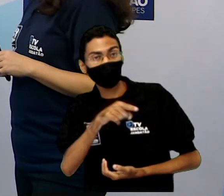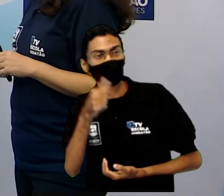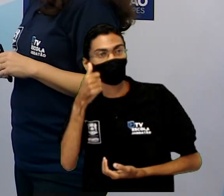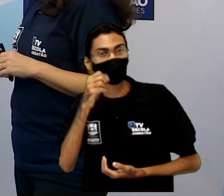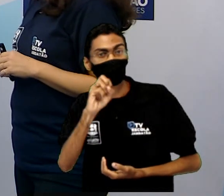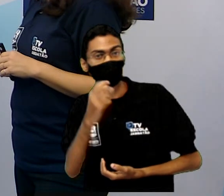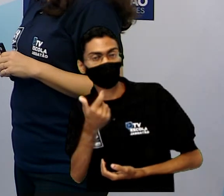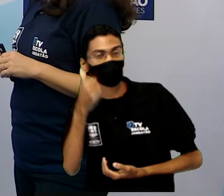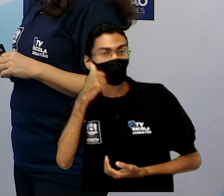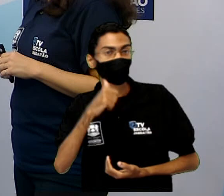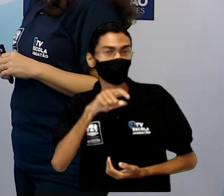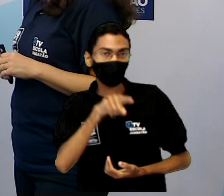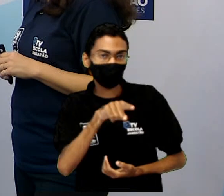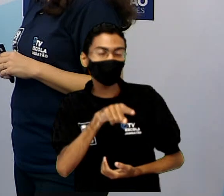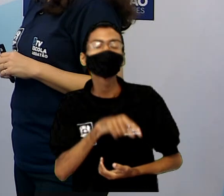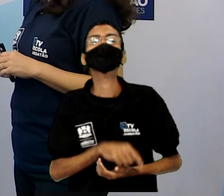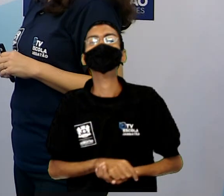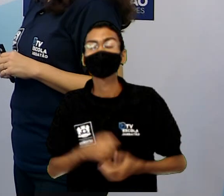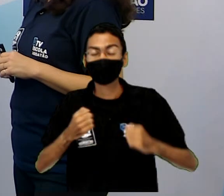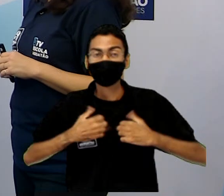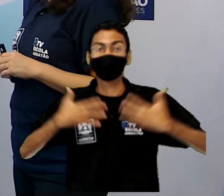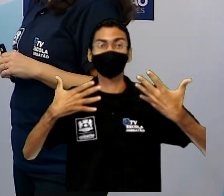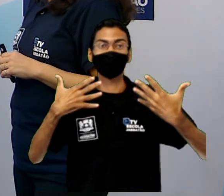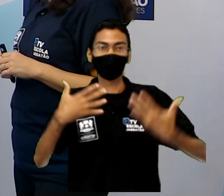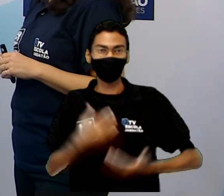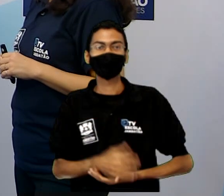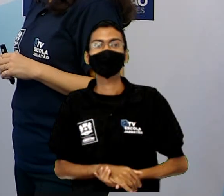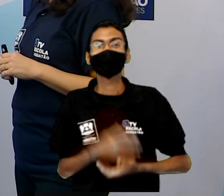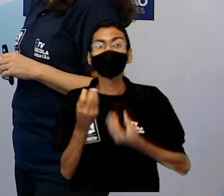They were surprised.